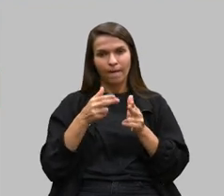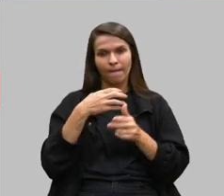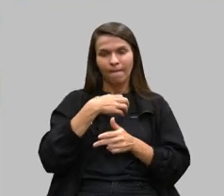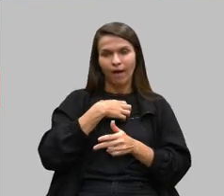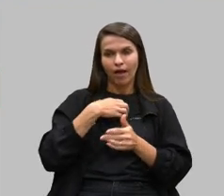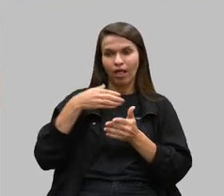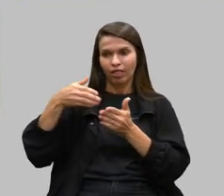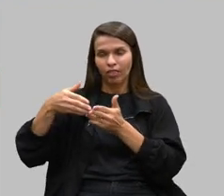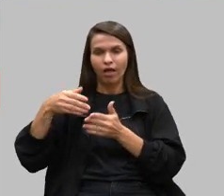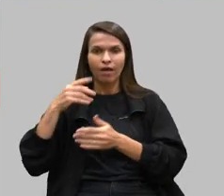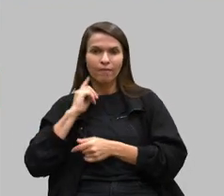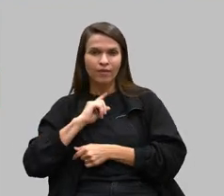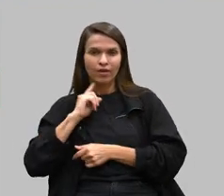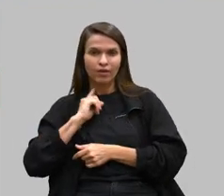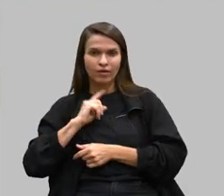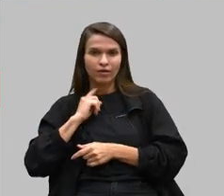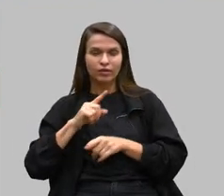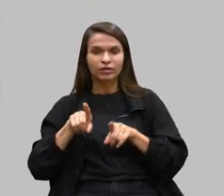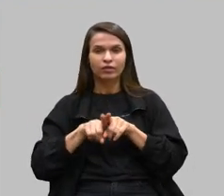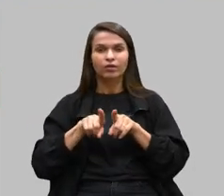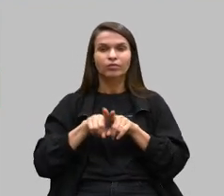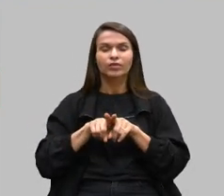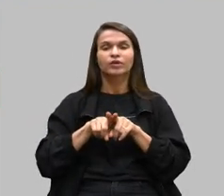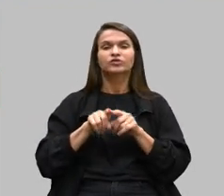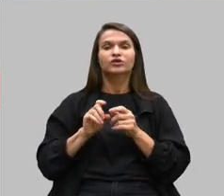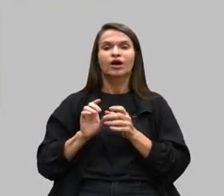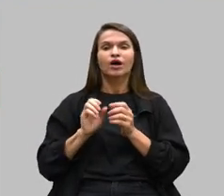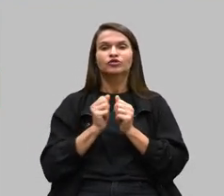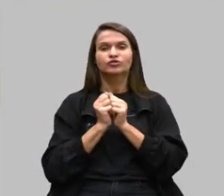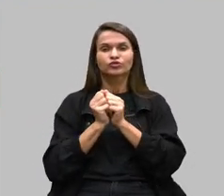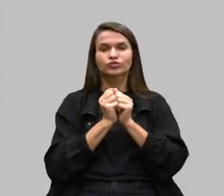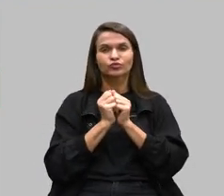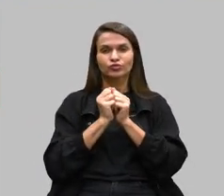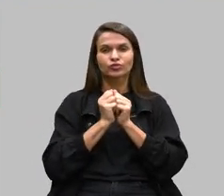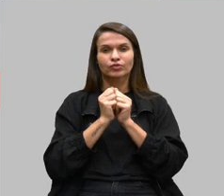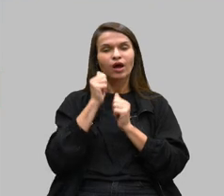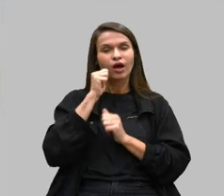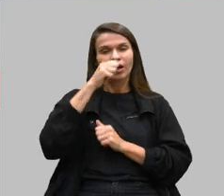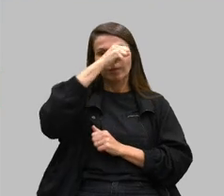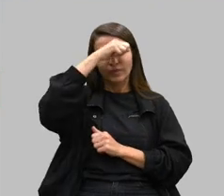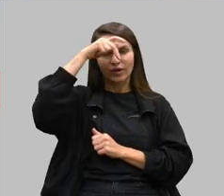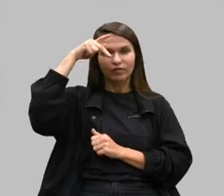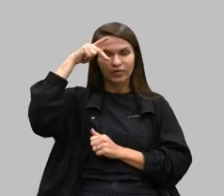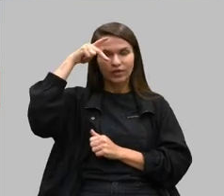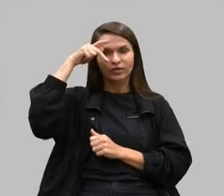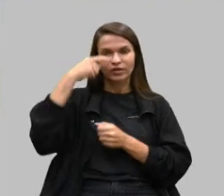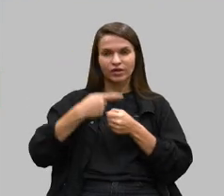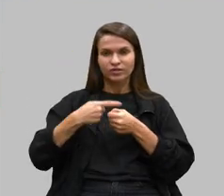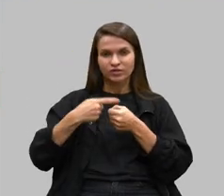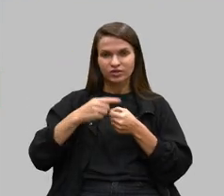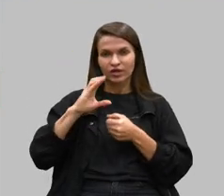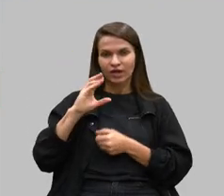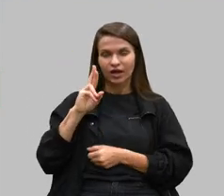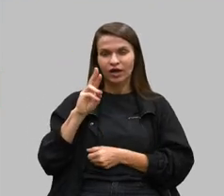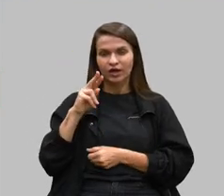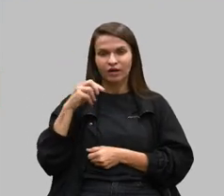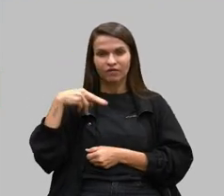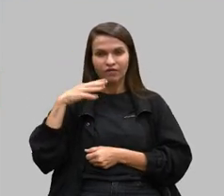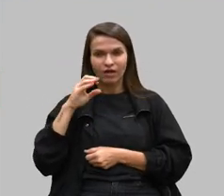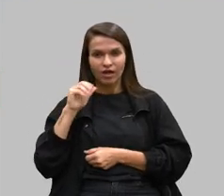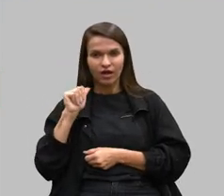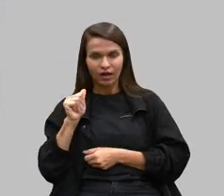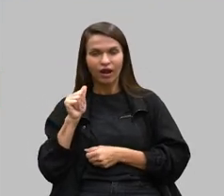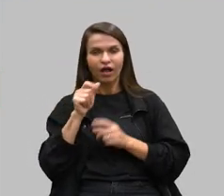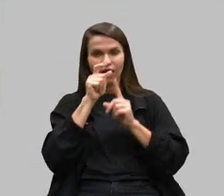ele Tá acompanhado da pré-candidata a prefeita de de Caravelas nossa querida Vaninha da